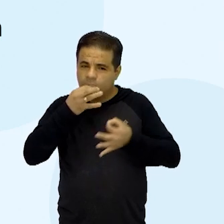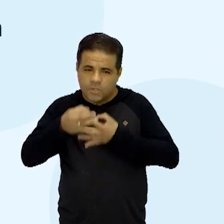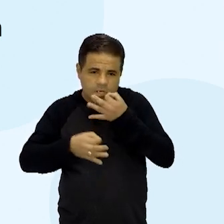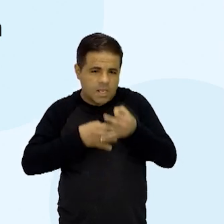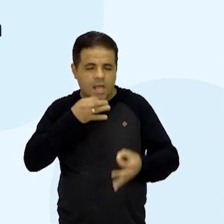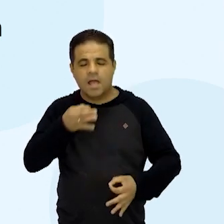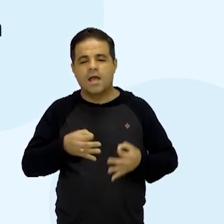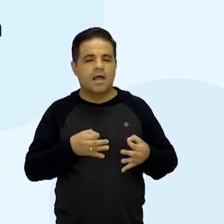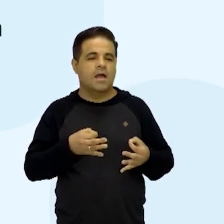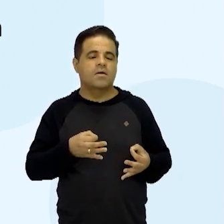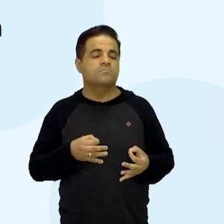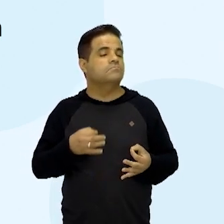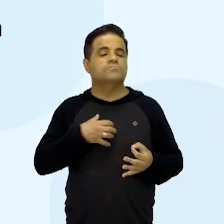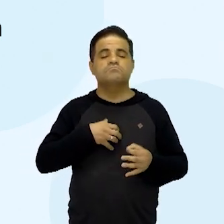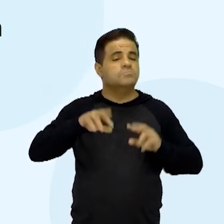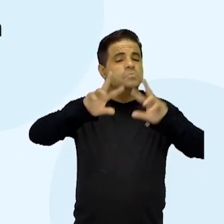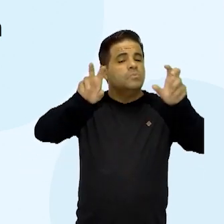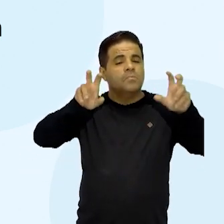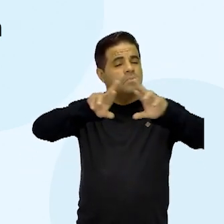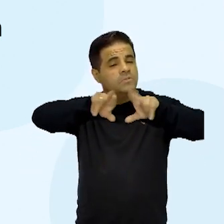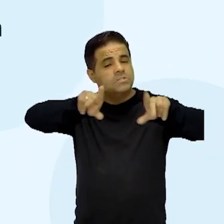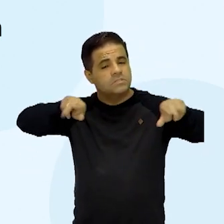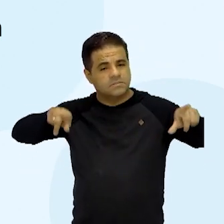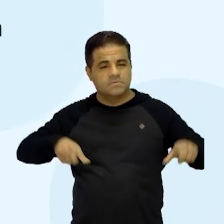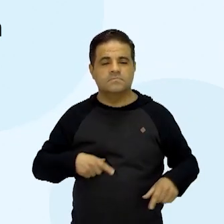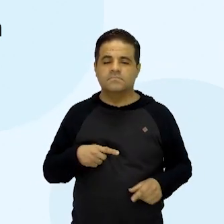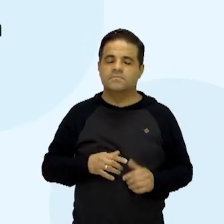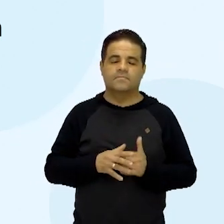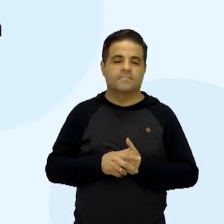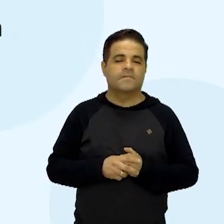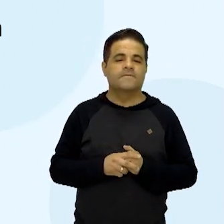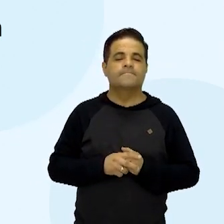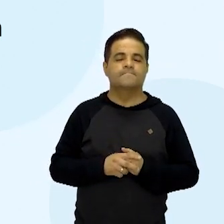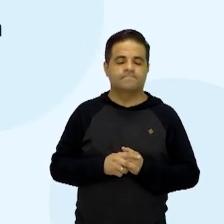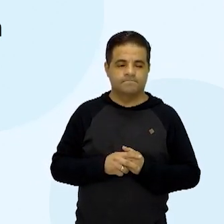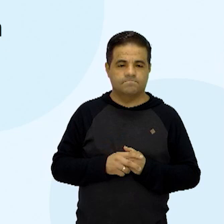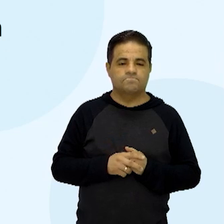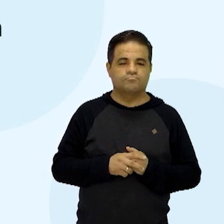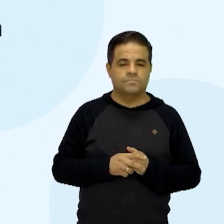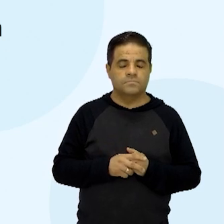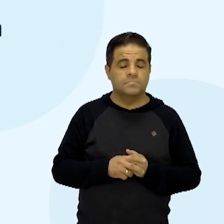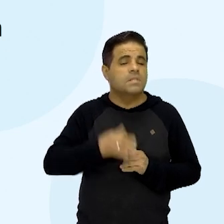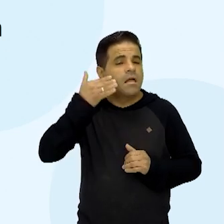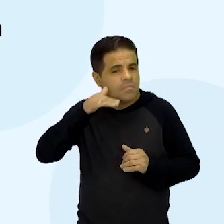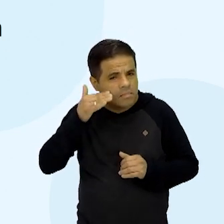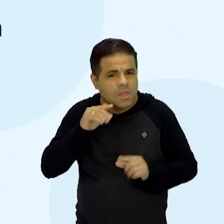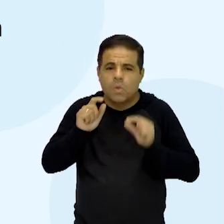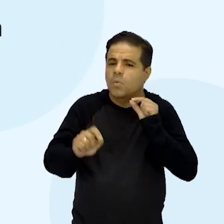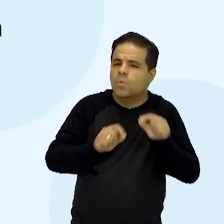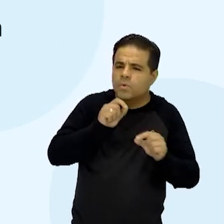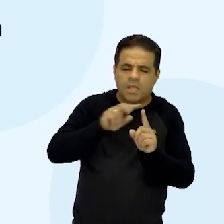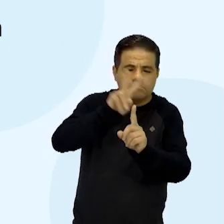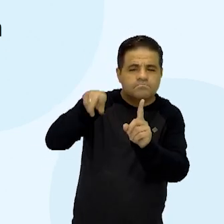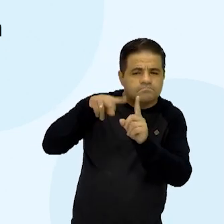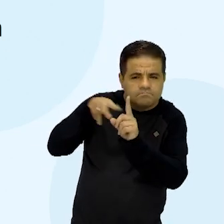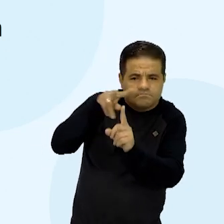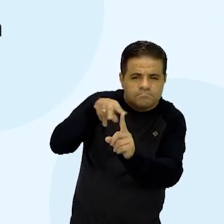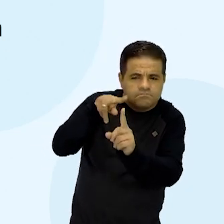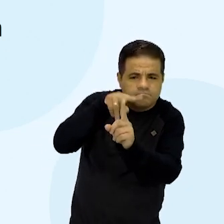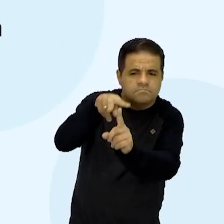expressar suas opiniões sobre tópicos diferentes, understand what a stereotype is, entender o que é estereótipo,